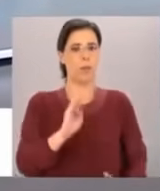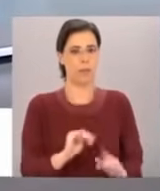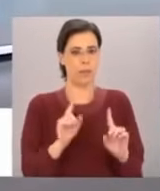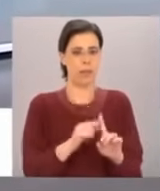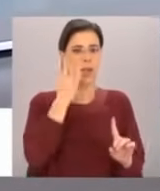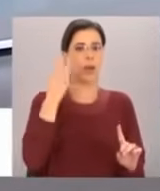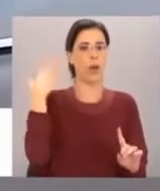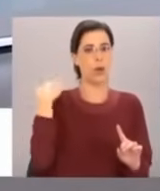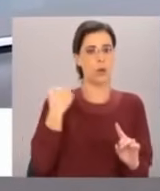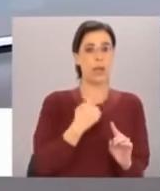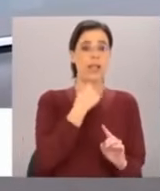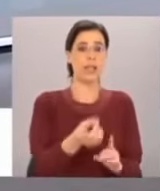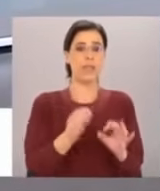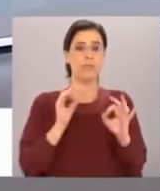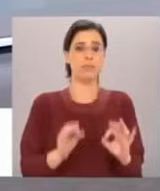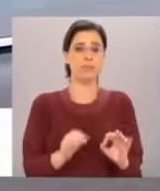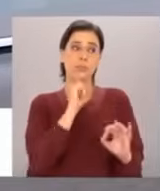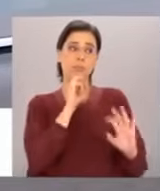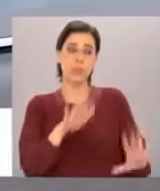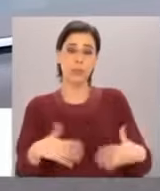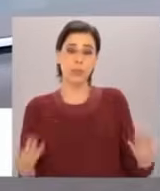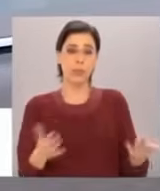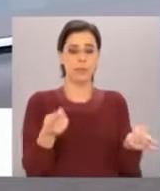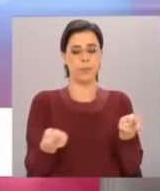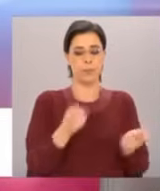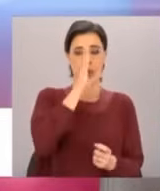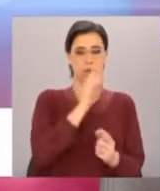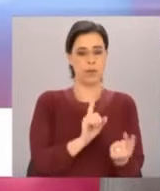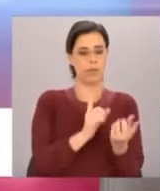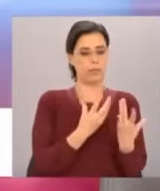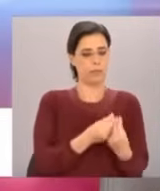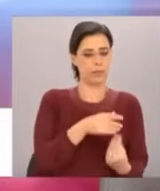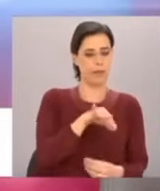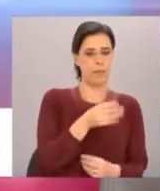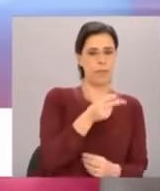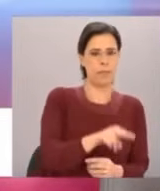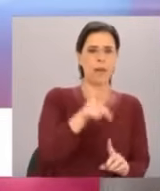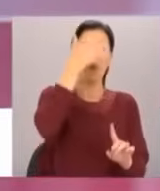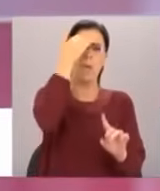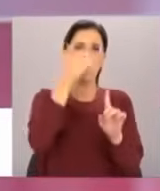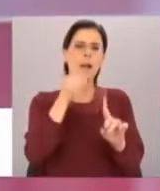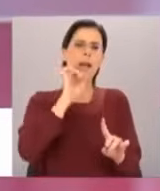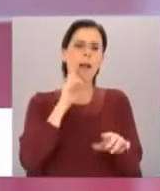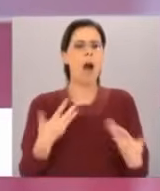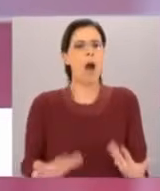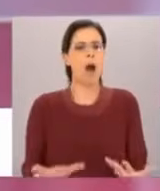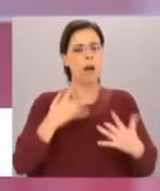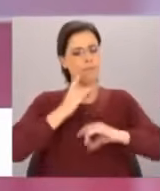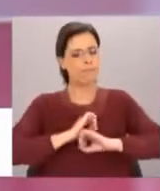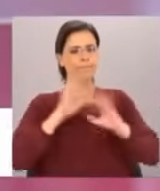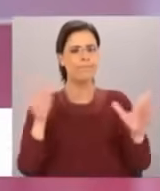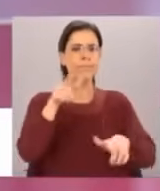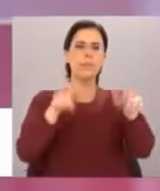partido socialista António Costa que deixou em aberto a possibilidade de governar com o punk mas não acho importante nesta altura